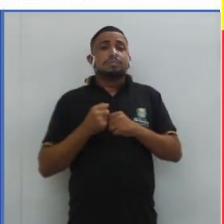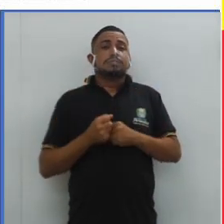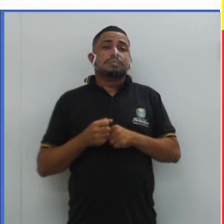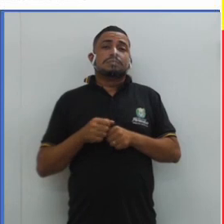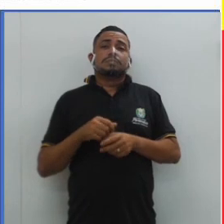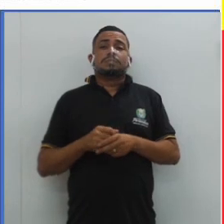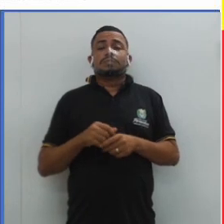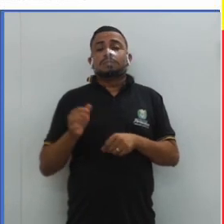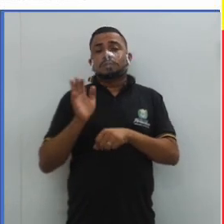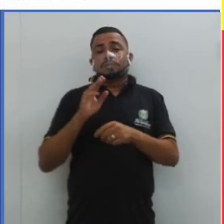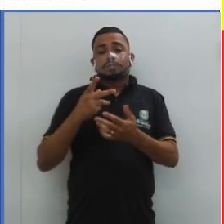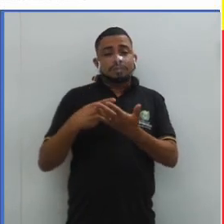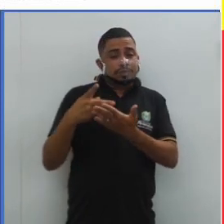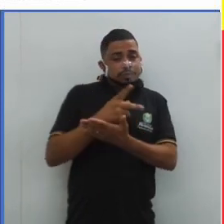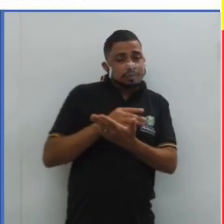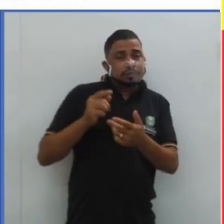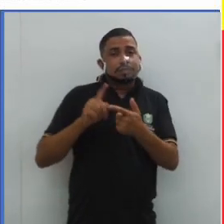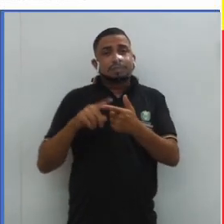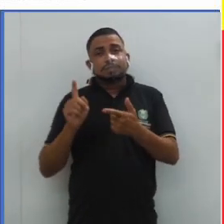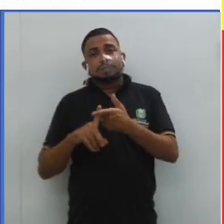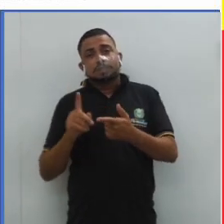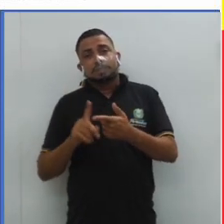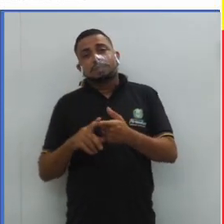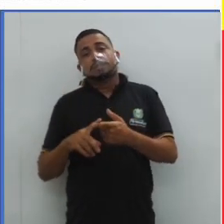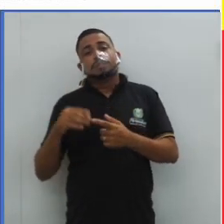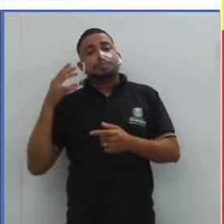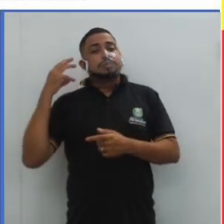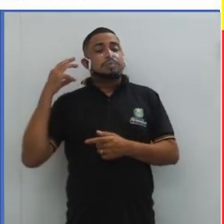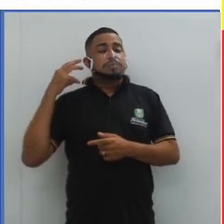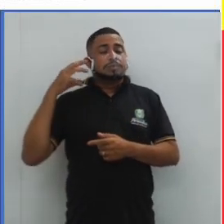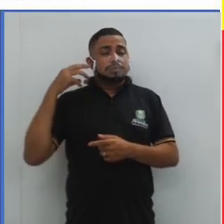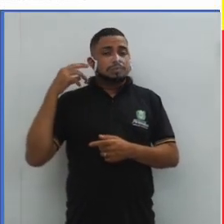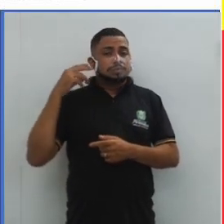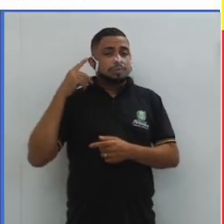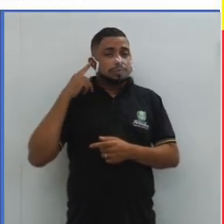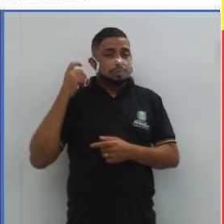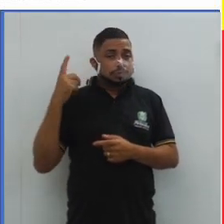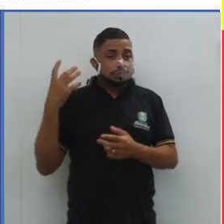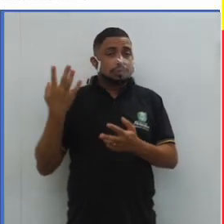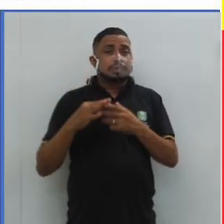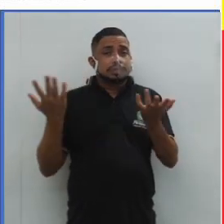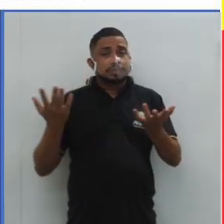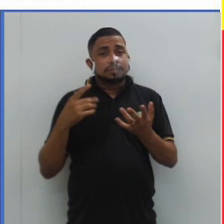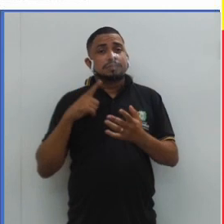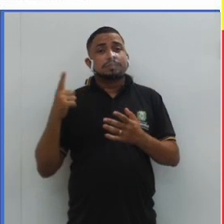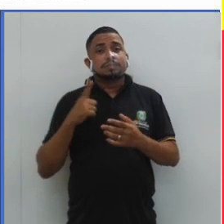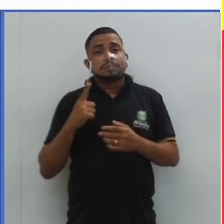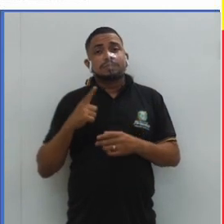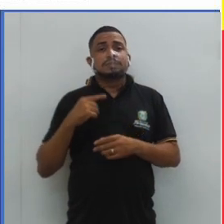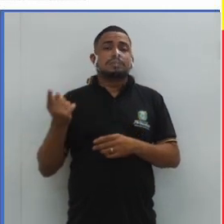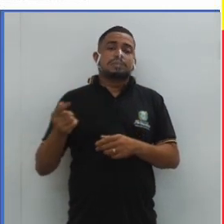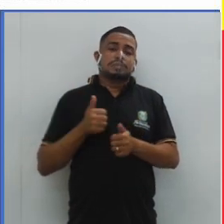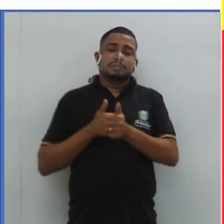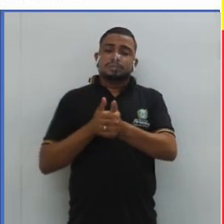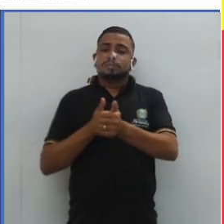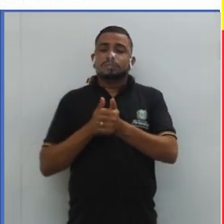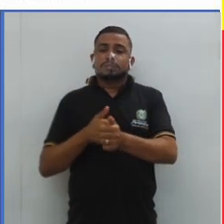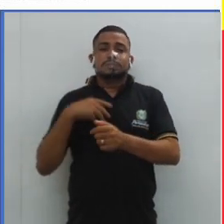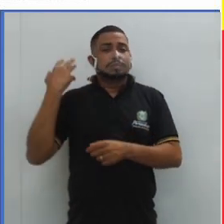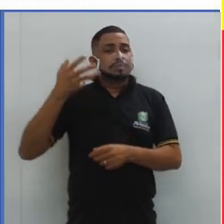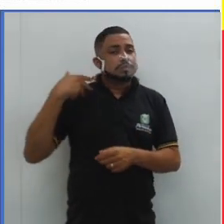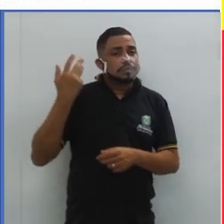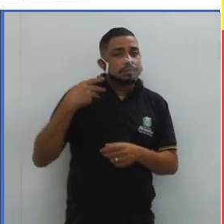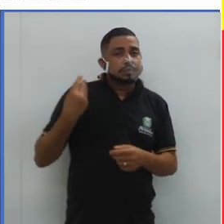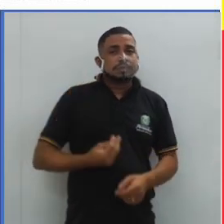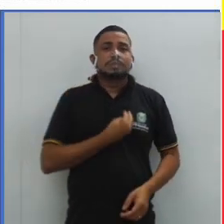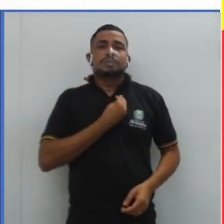que conseguisse captar a imagem e o som ao mesmo tempo. Né? Então, para resolver a situação, as cenas dos filmes eram